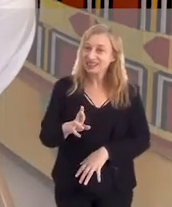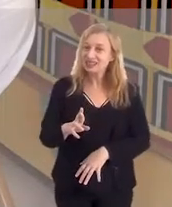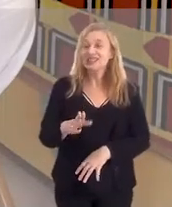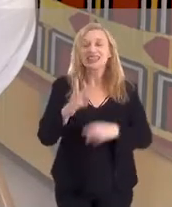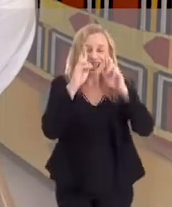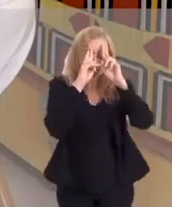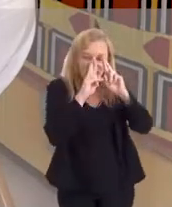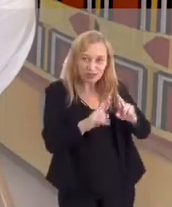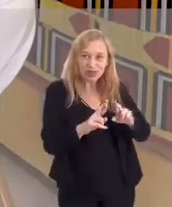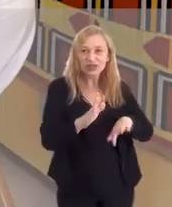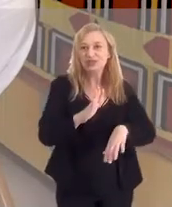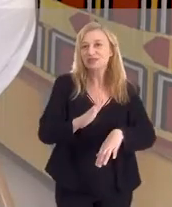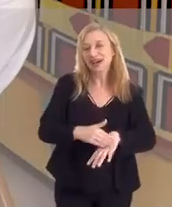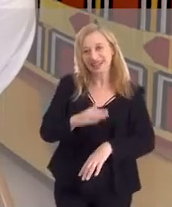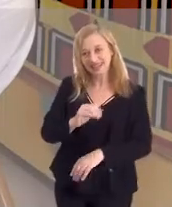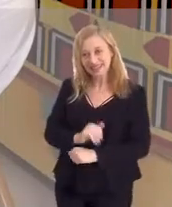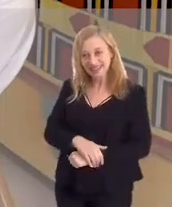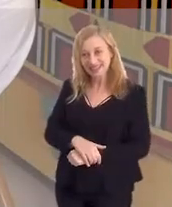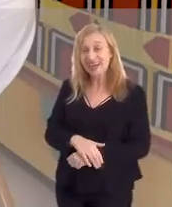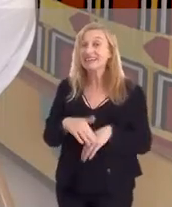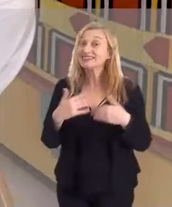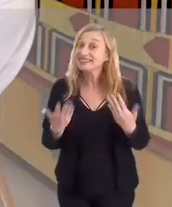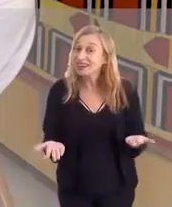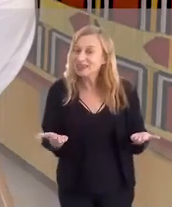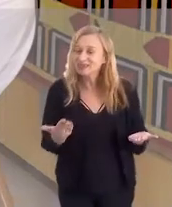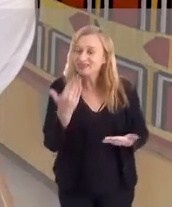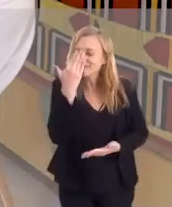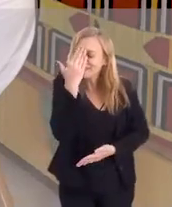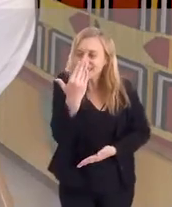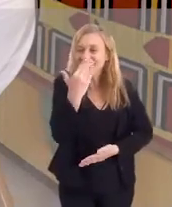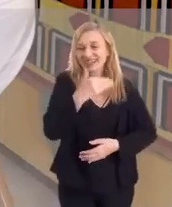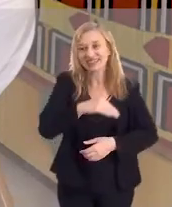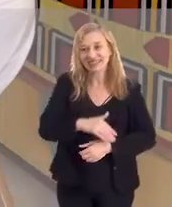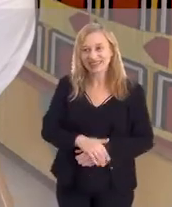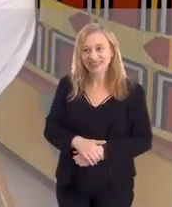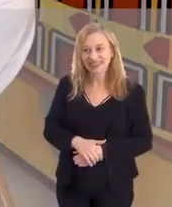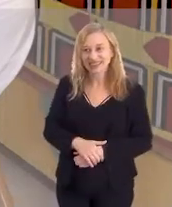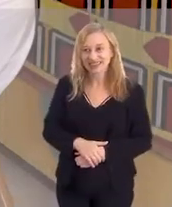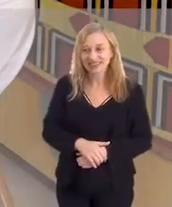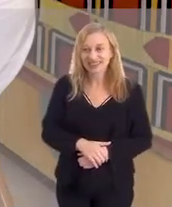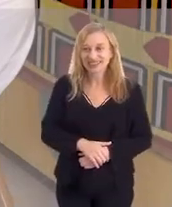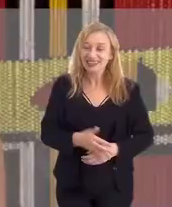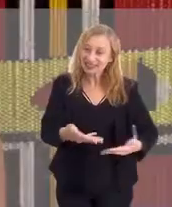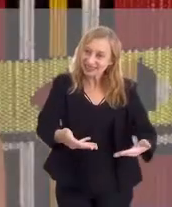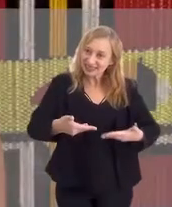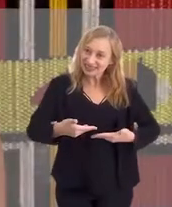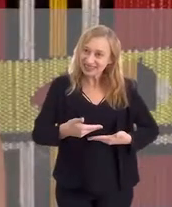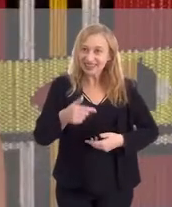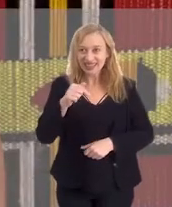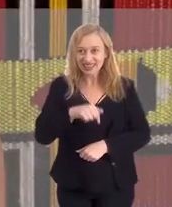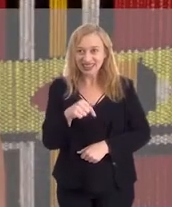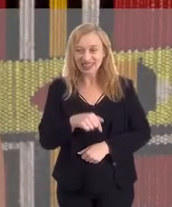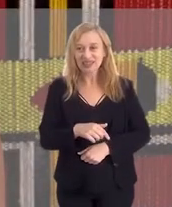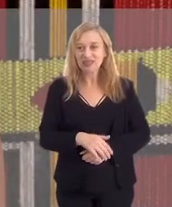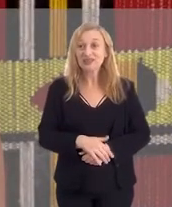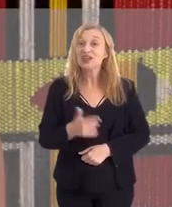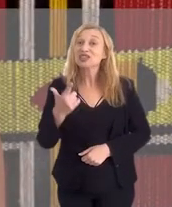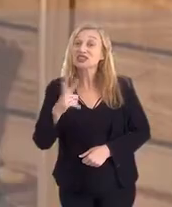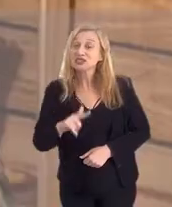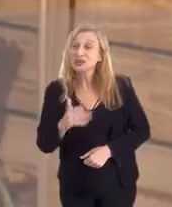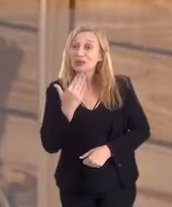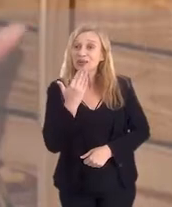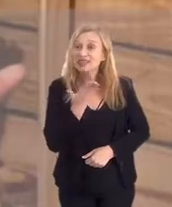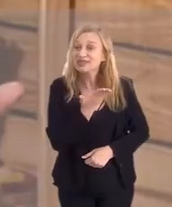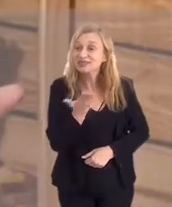e, com isso, respeite um pouco mais. Então, muito obrigada por ter nos recebido aqui.